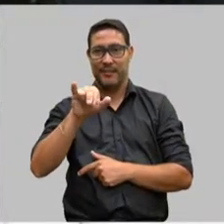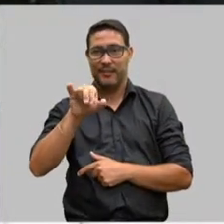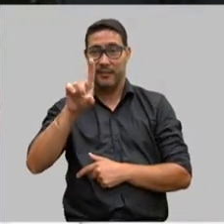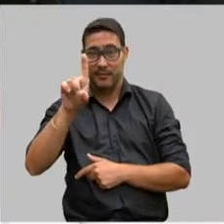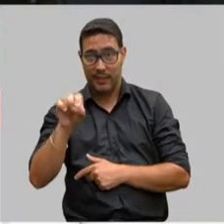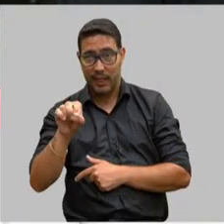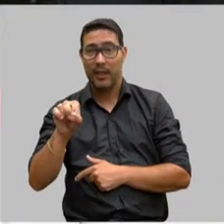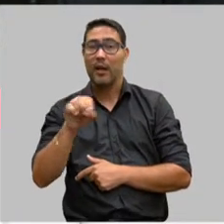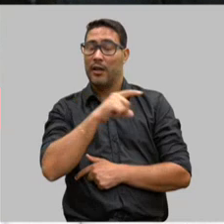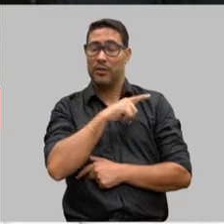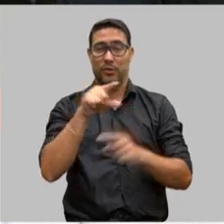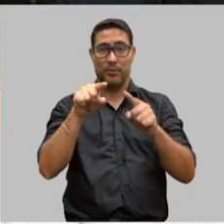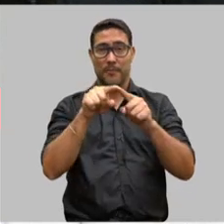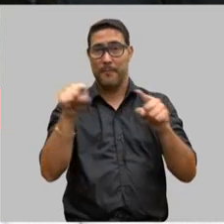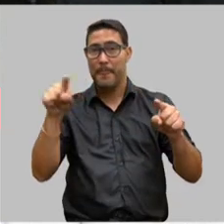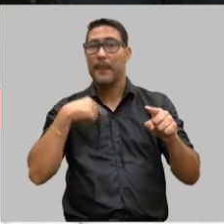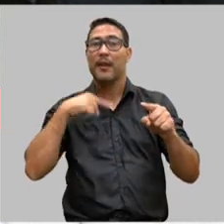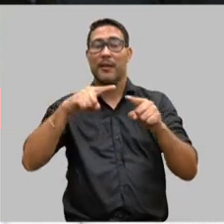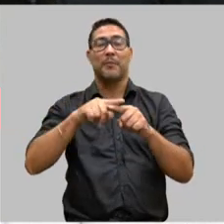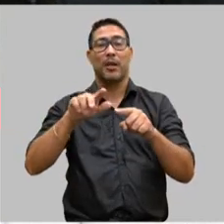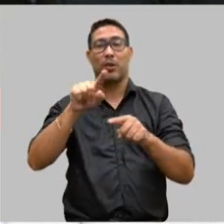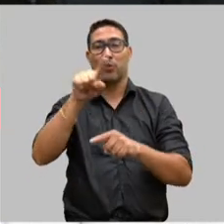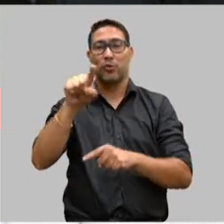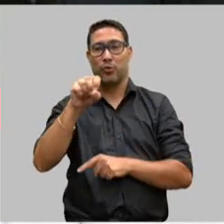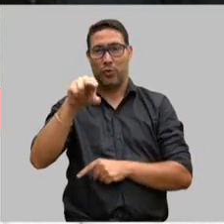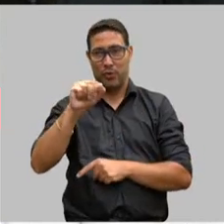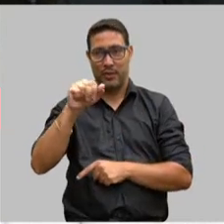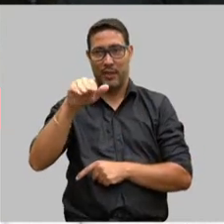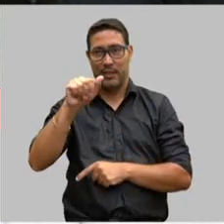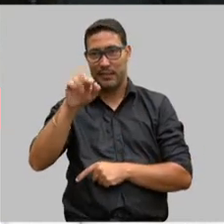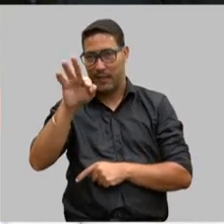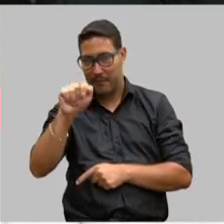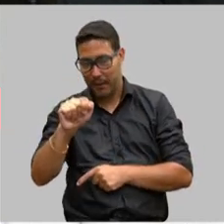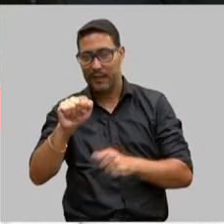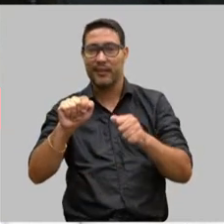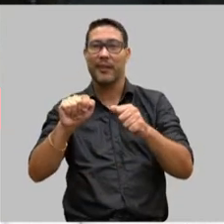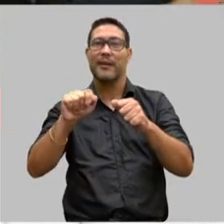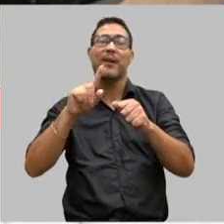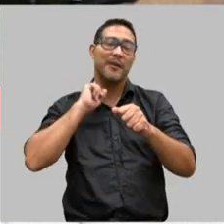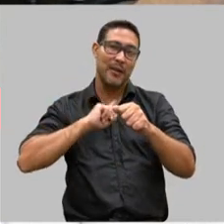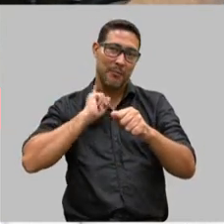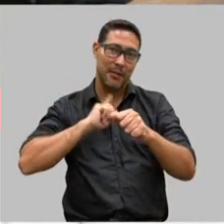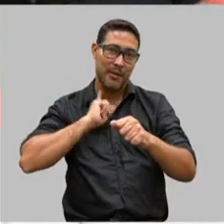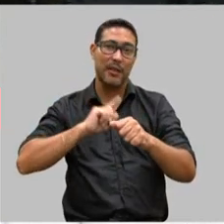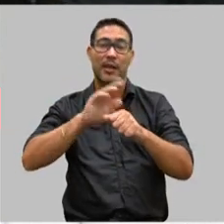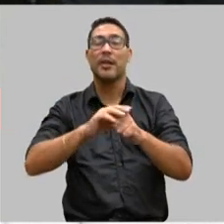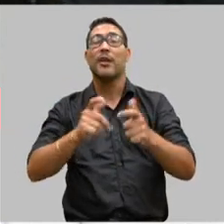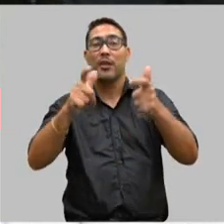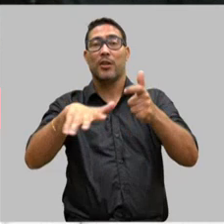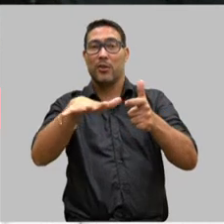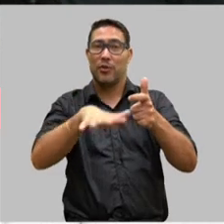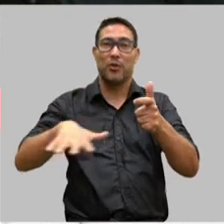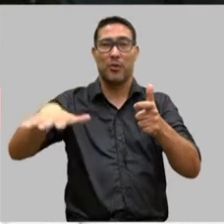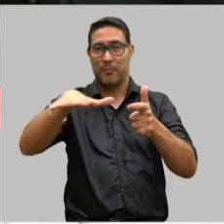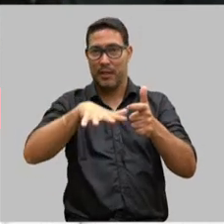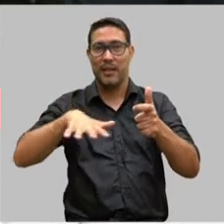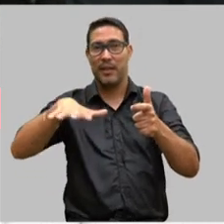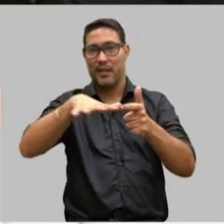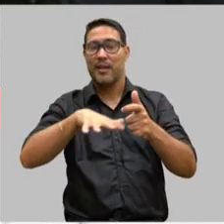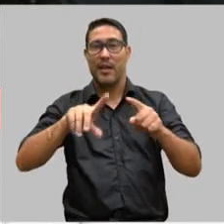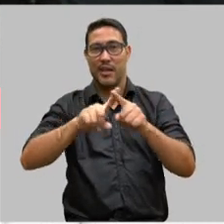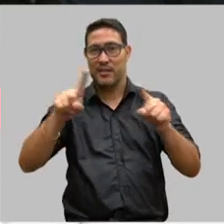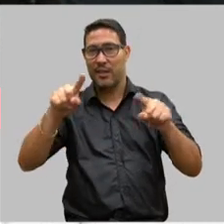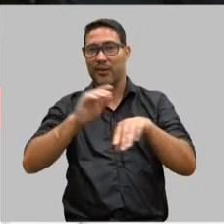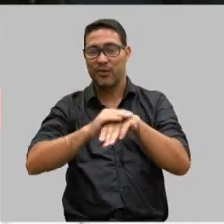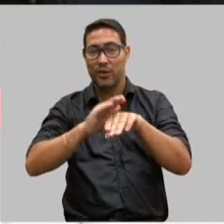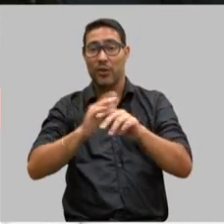exemplo, para a zona da Mata Mineira, ou não serão adequadas para uma região extremamente urbanizada como a